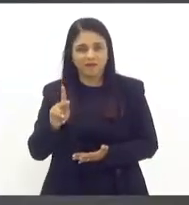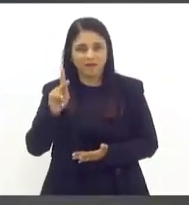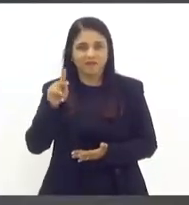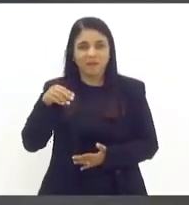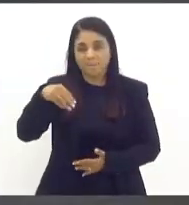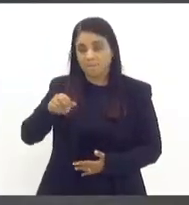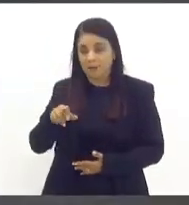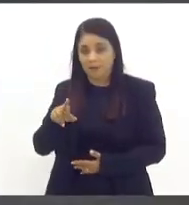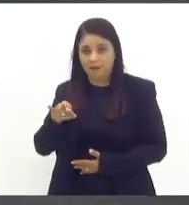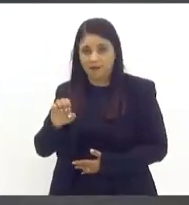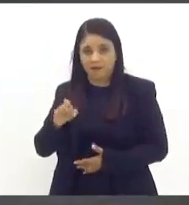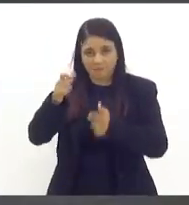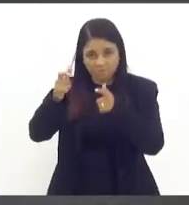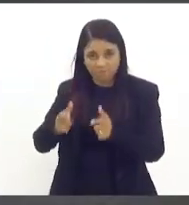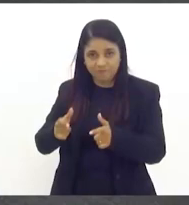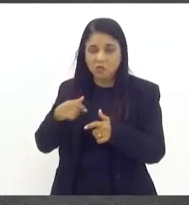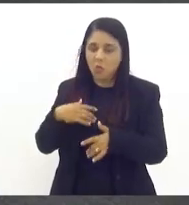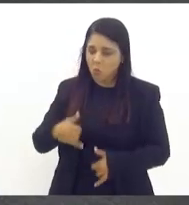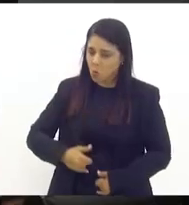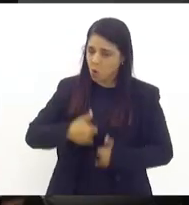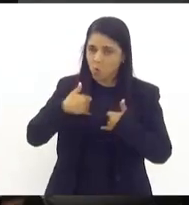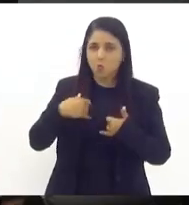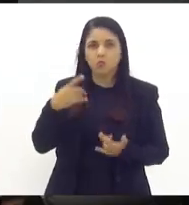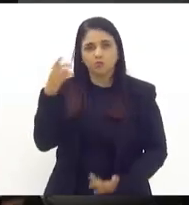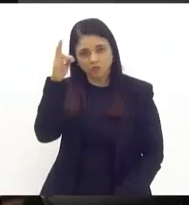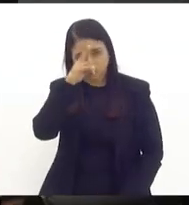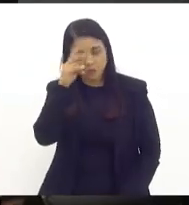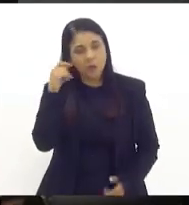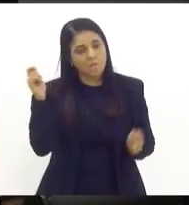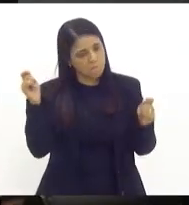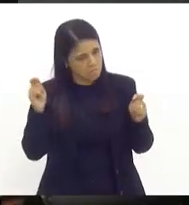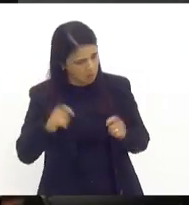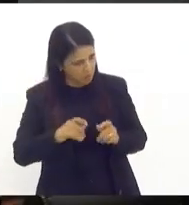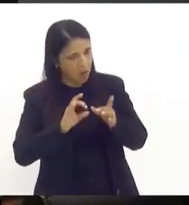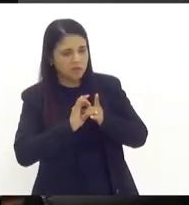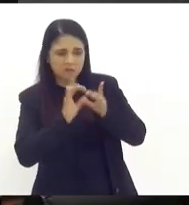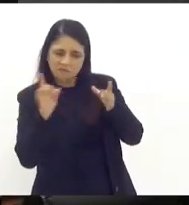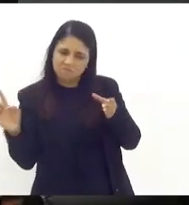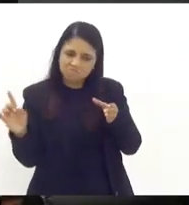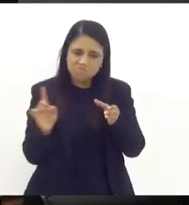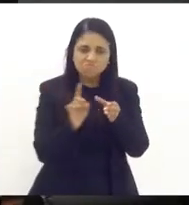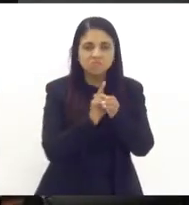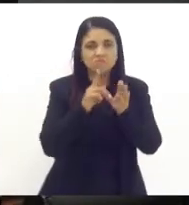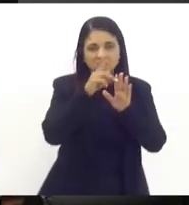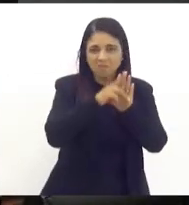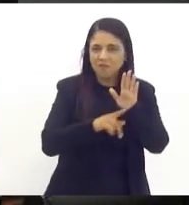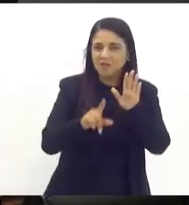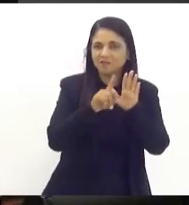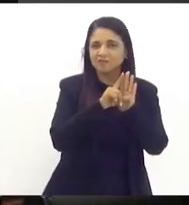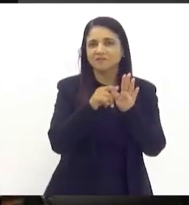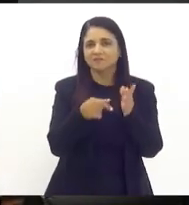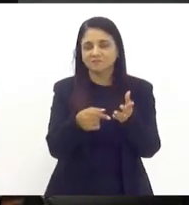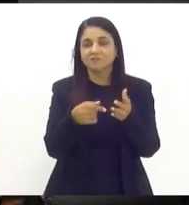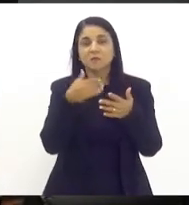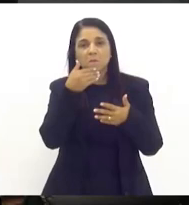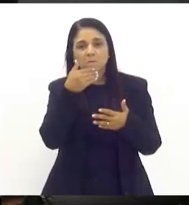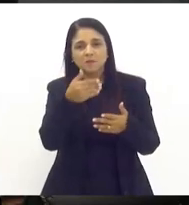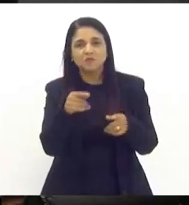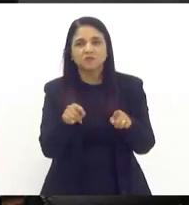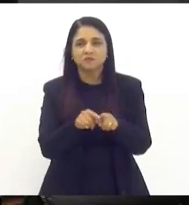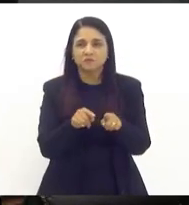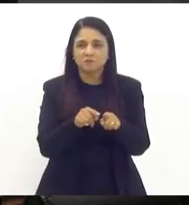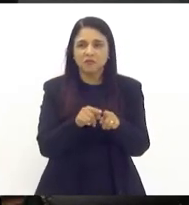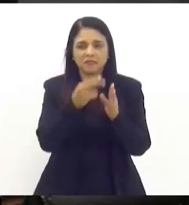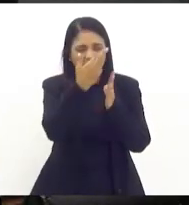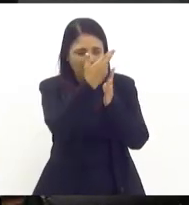tem orgulho da minha história não só pode como deve ser coutora e queria pedir na questão